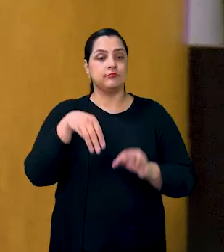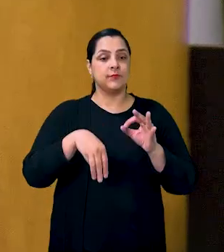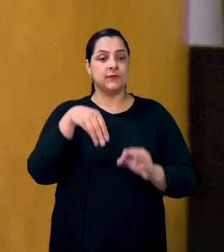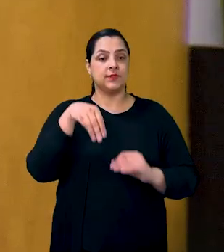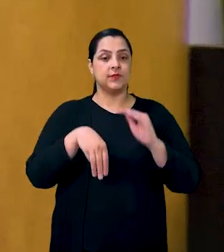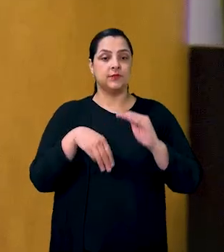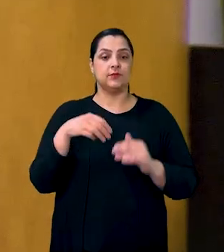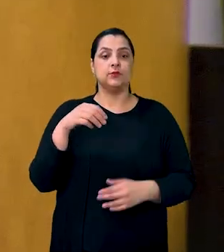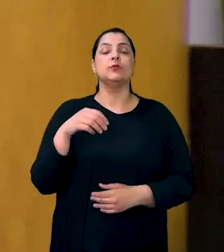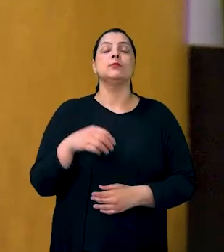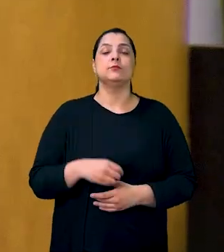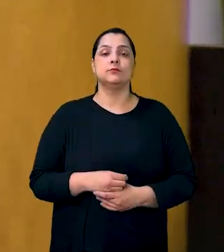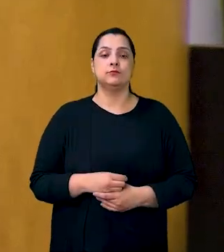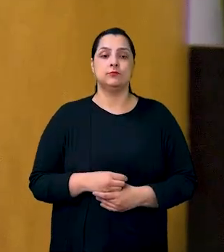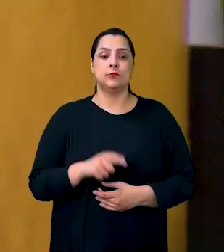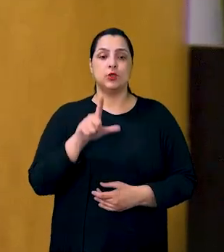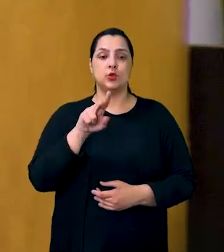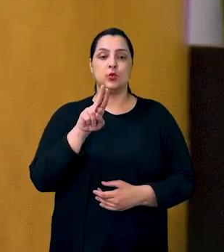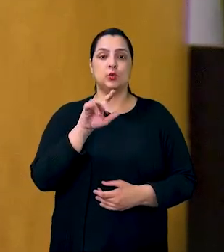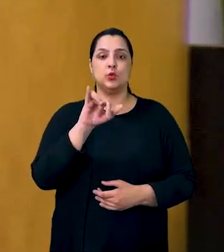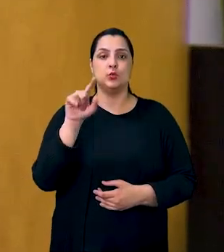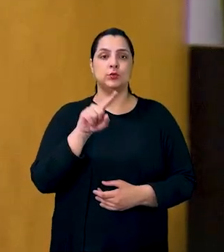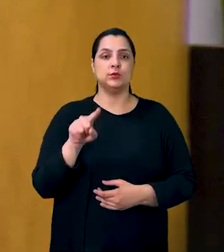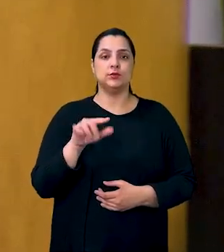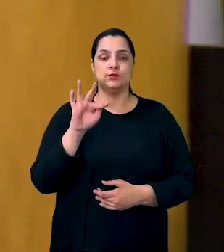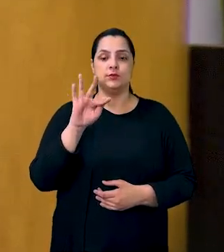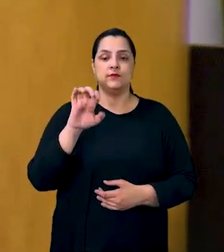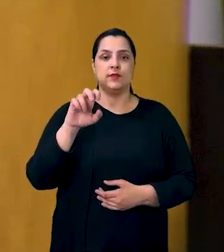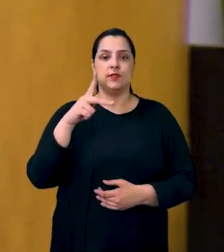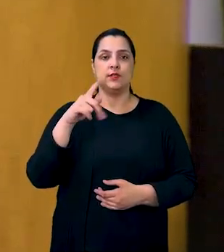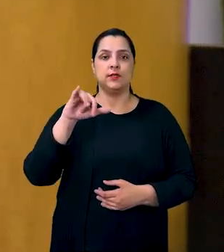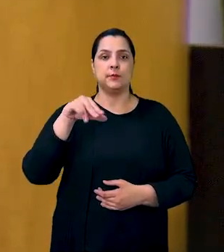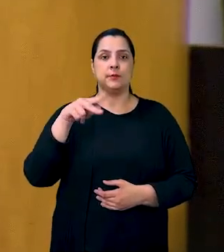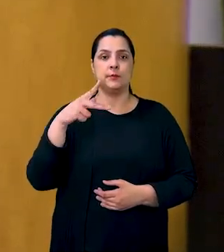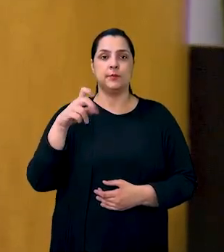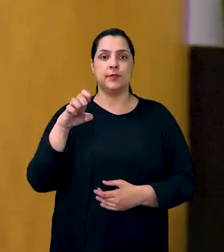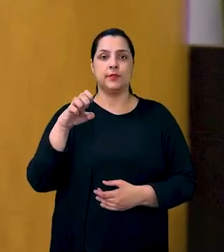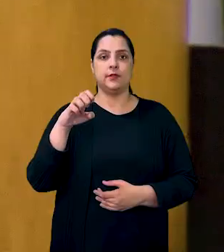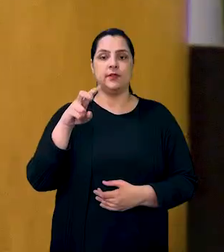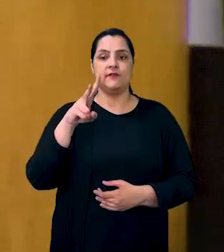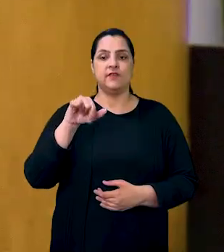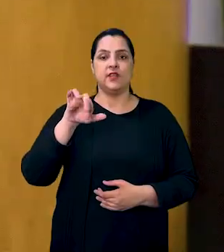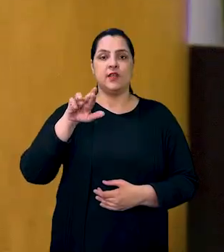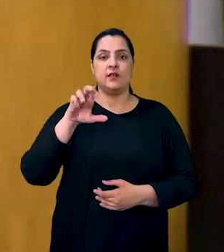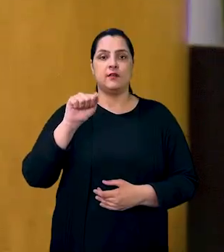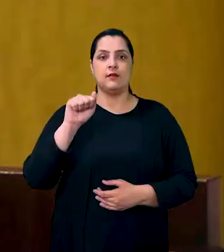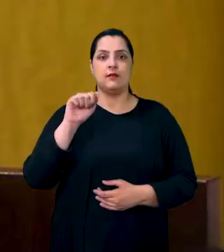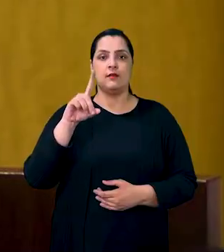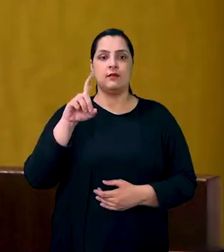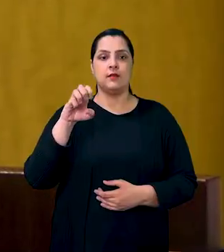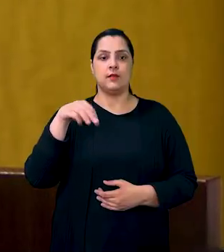Sua Excelência, o senhor ministro Luiz Felipe Vieira de Mello Filho.